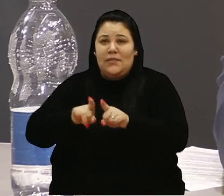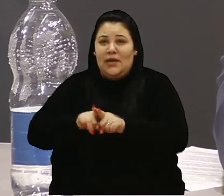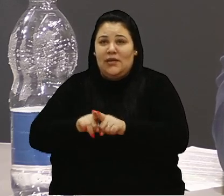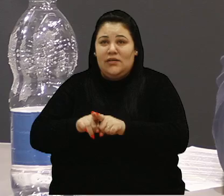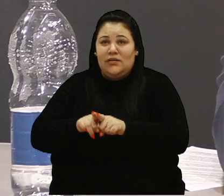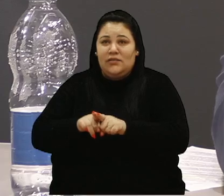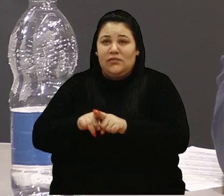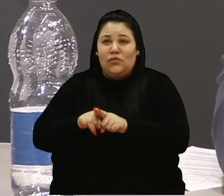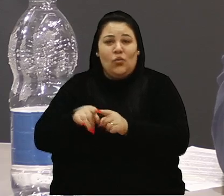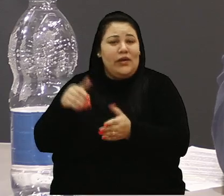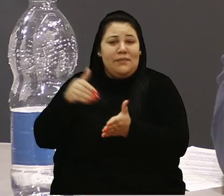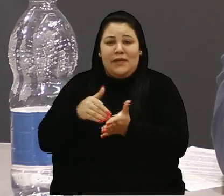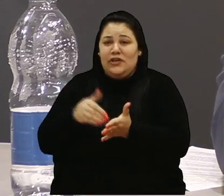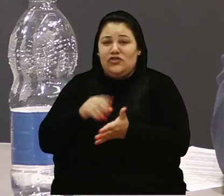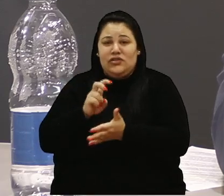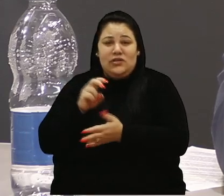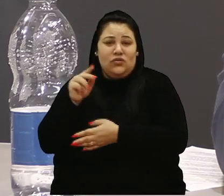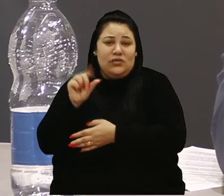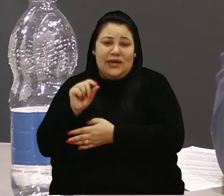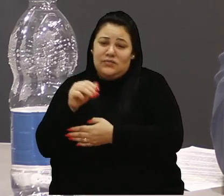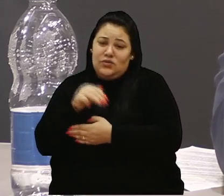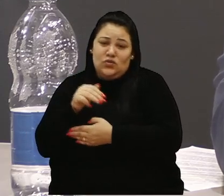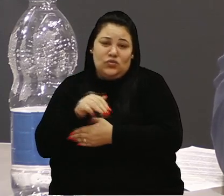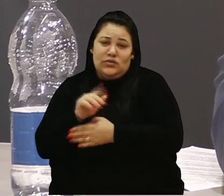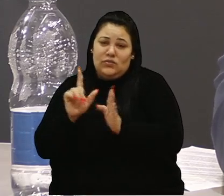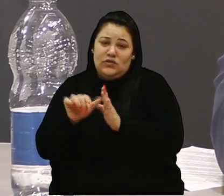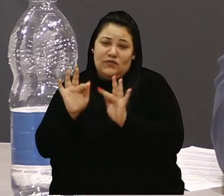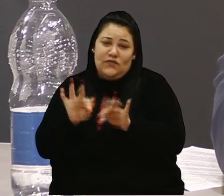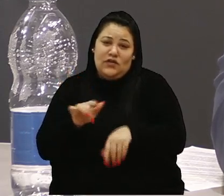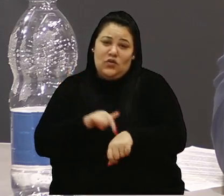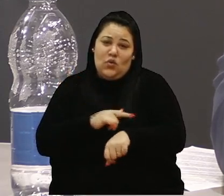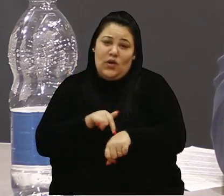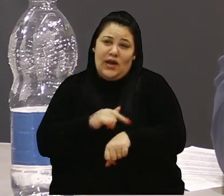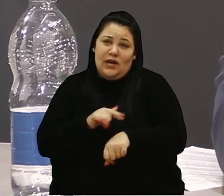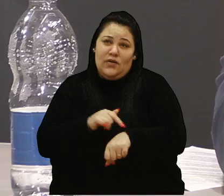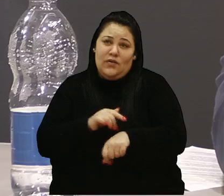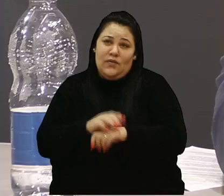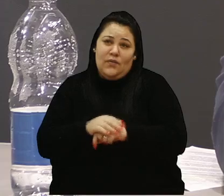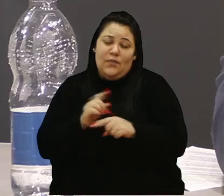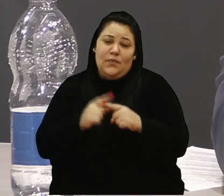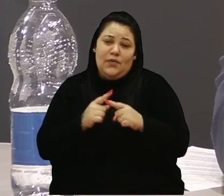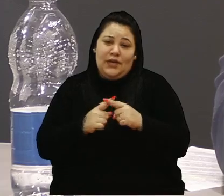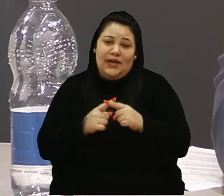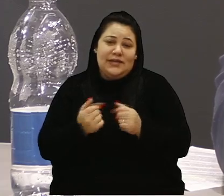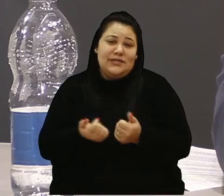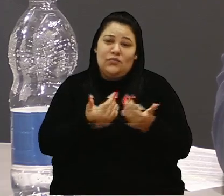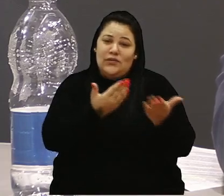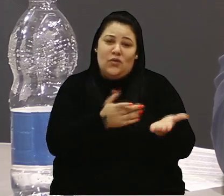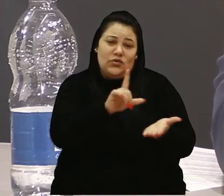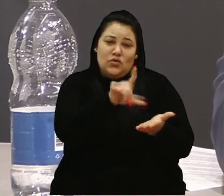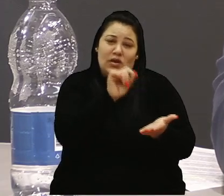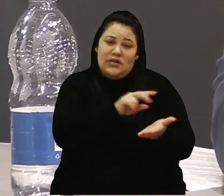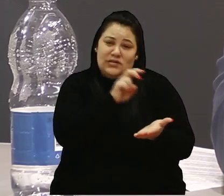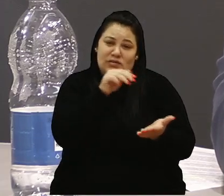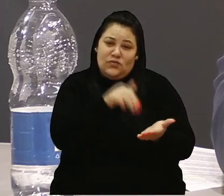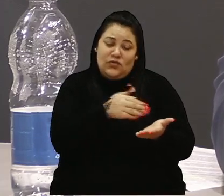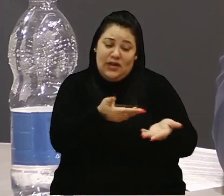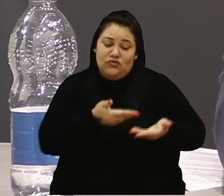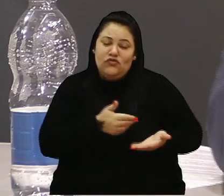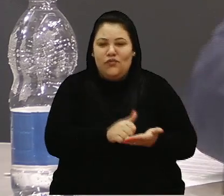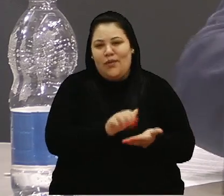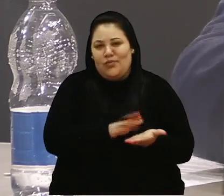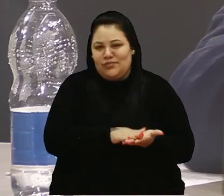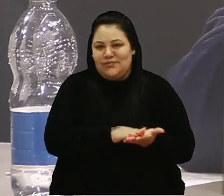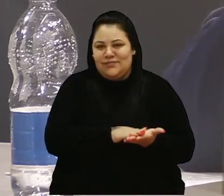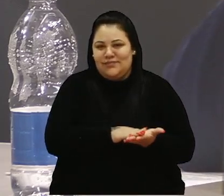tolerância de 5, 10 minutos depois que termina o horário. Porque como eles não dão 5 minutos quebrado, por exemplo, a gente acaba levando... Eu levei uma multa.